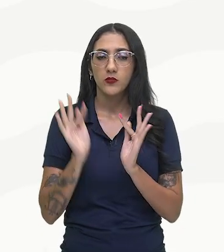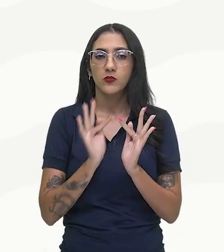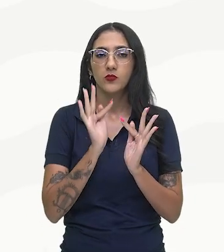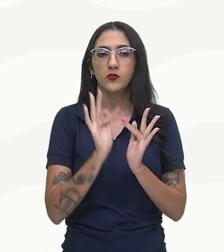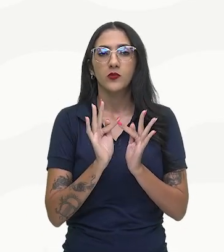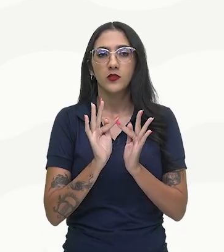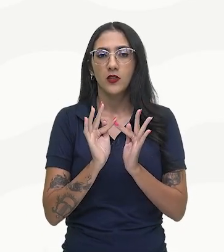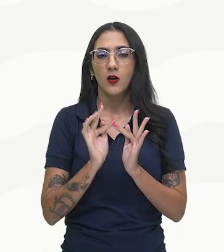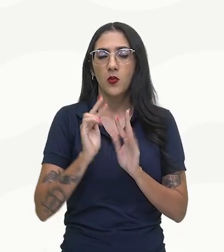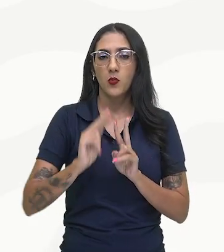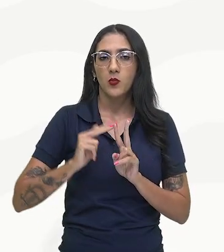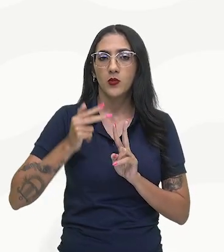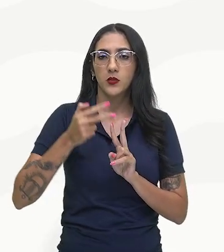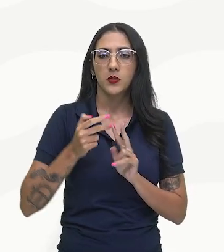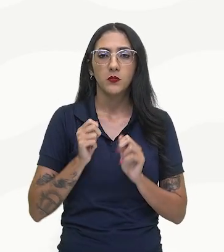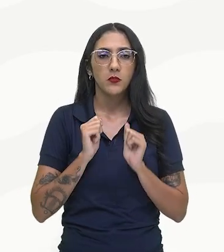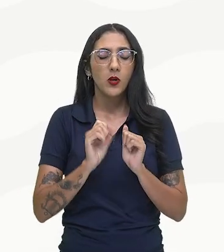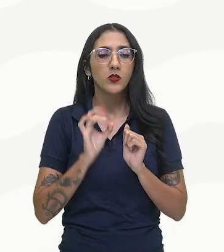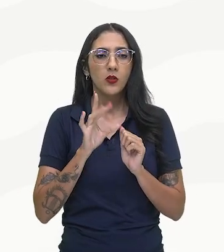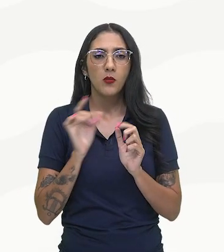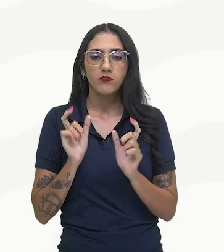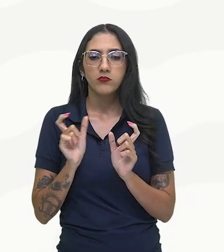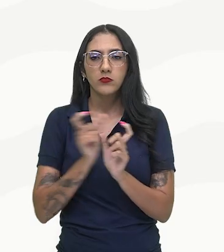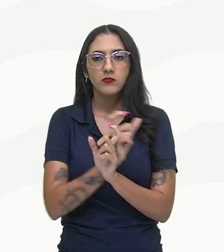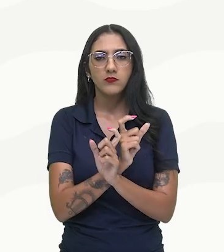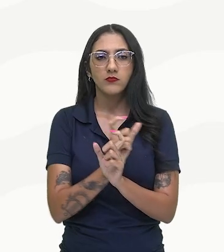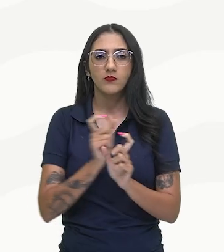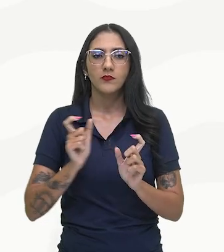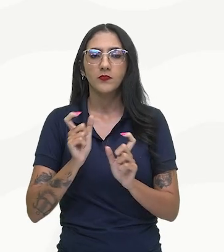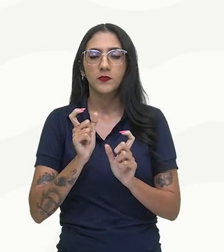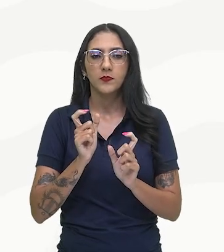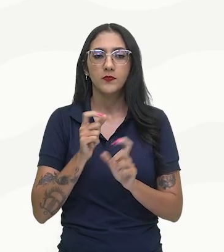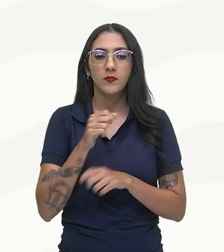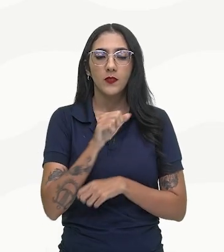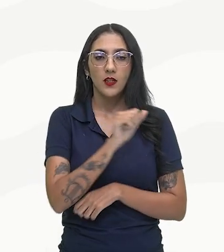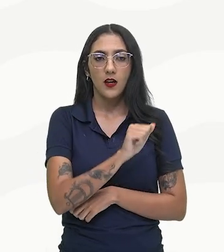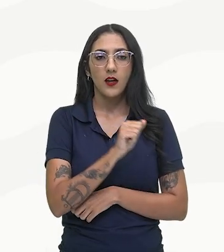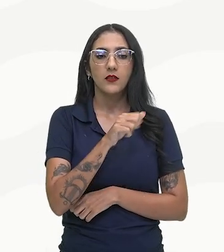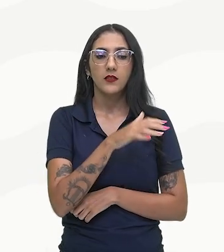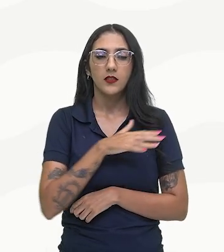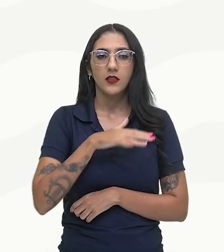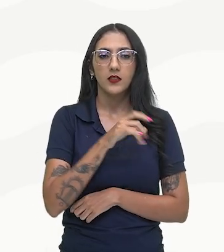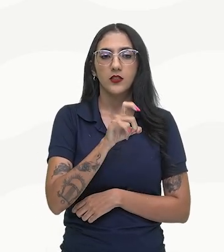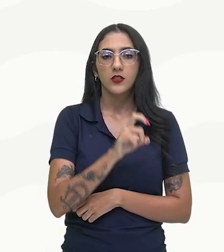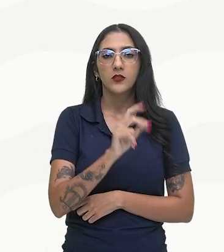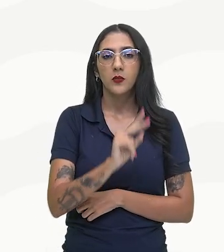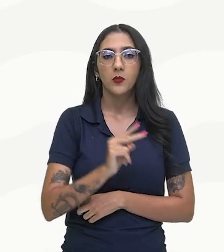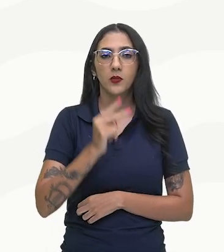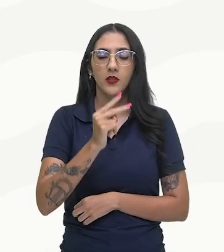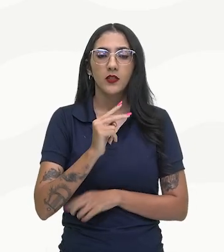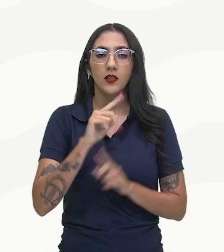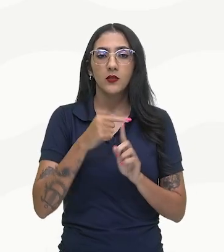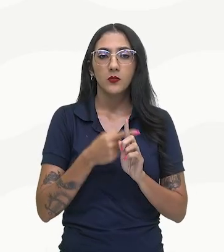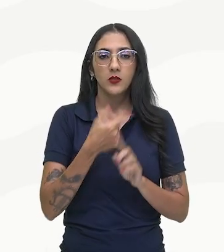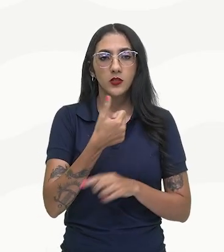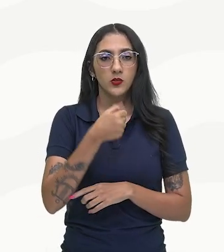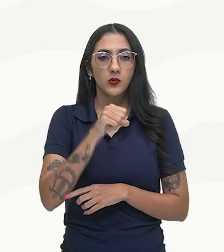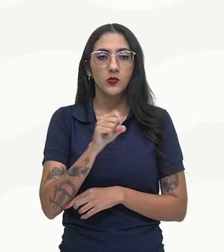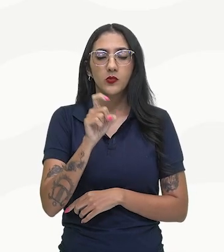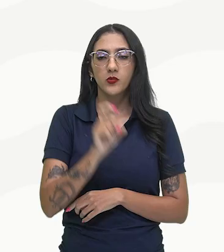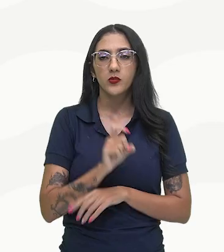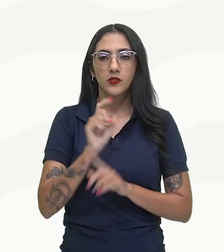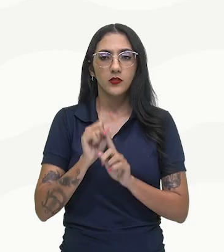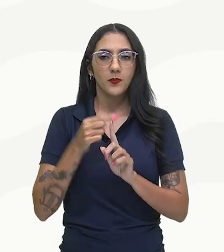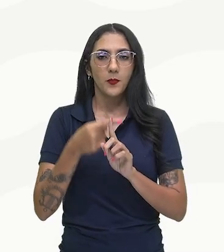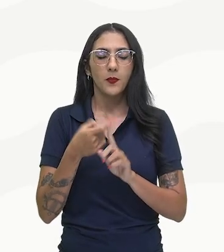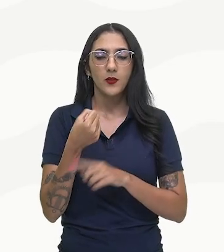pode ajeitar a posição desses valores. Então, fica que a área é igual a x ao quadrado mais 18x mais